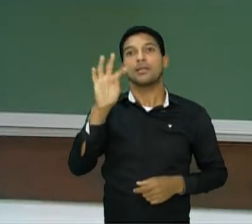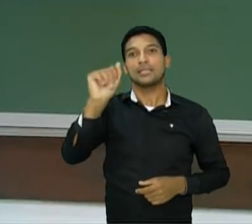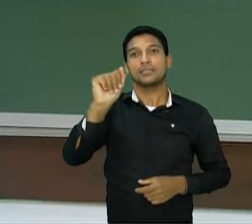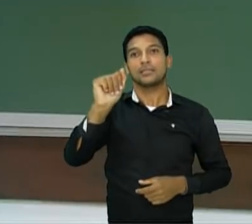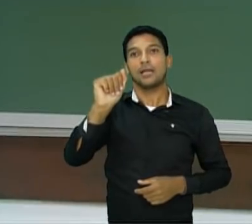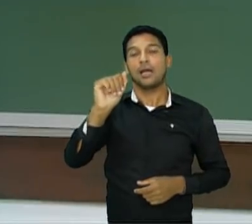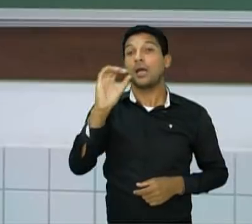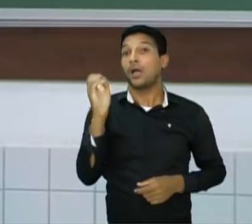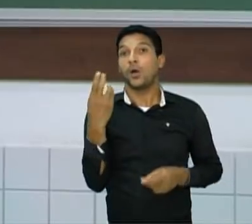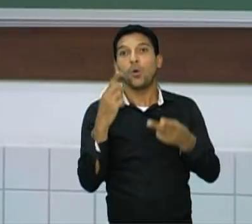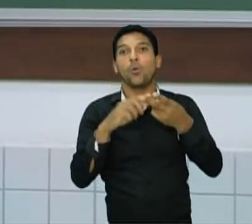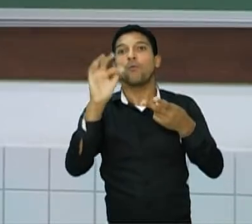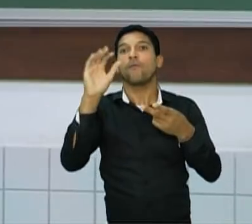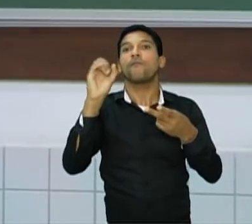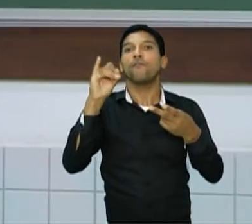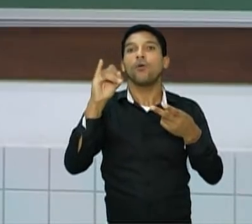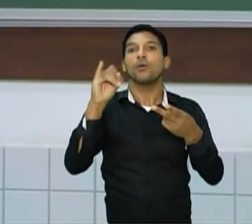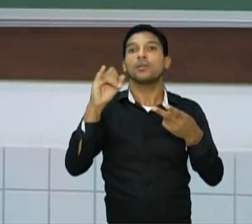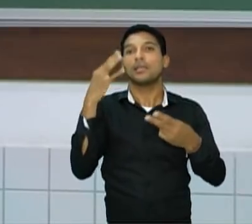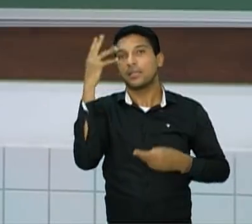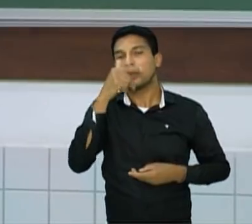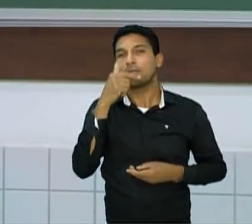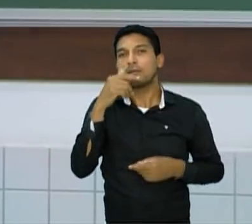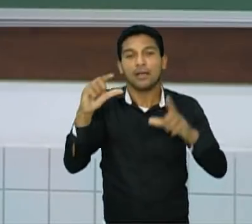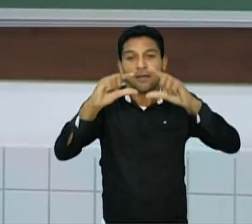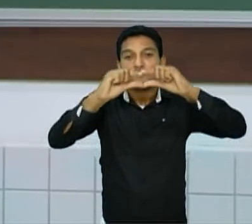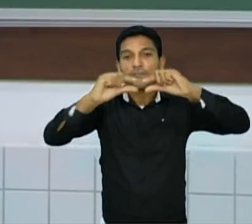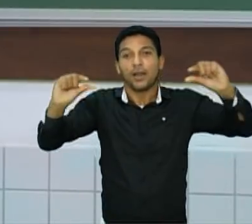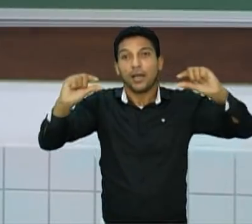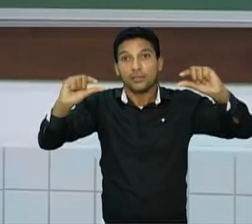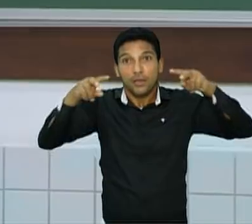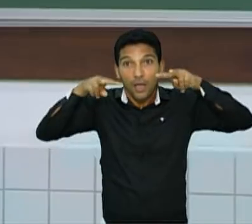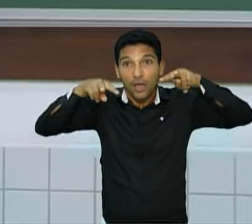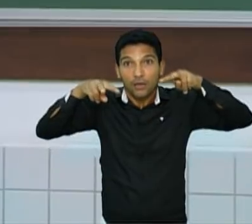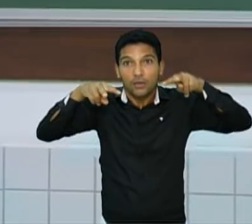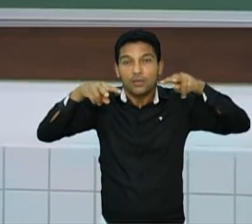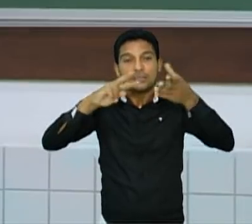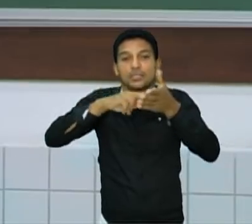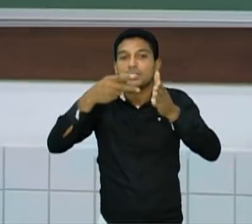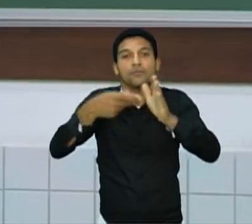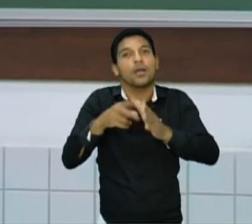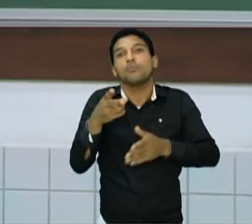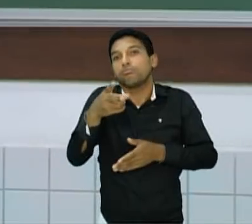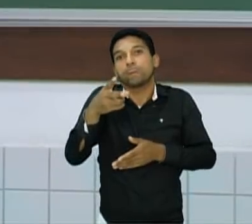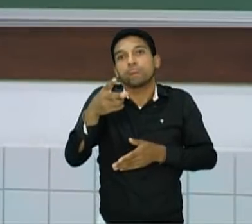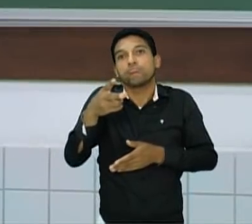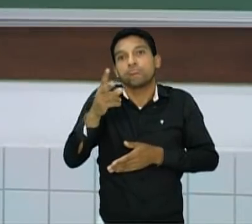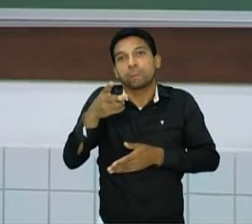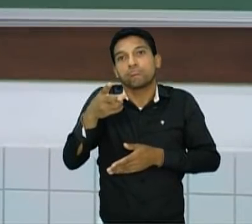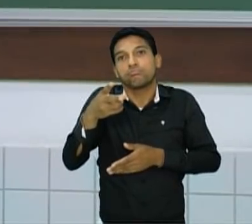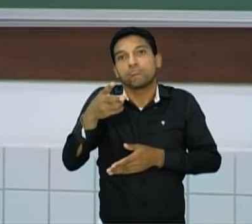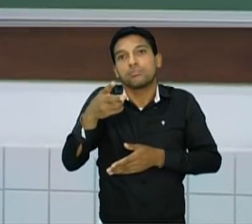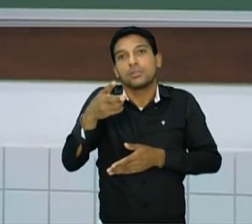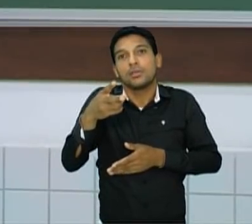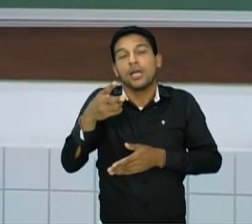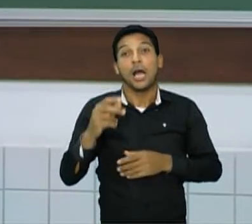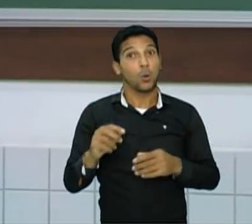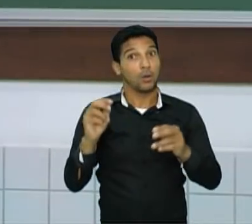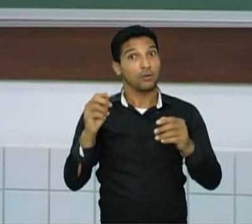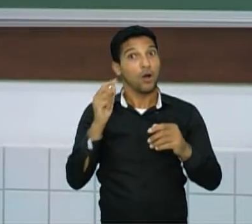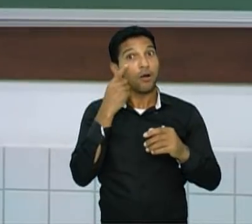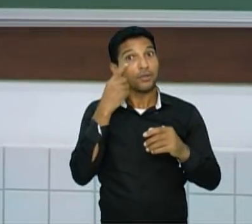linda, a professora não é linda, não muda muito a ideia da oração. Diferente de dizer a